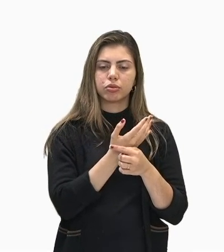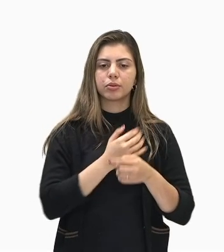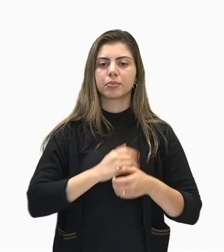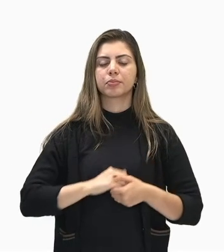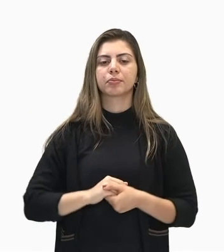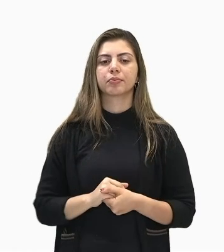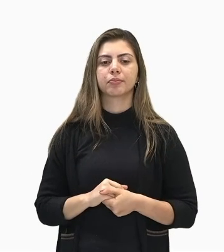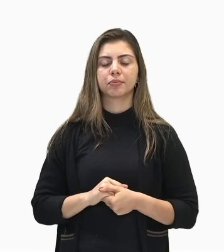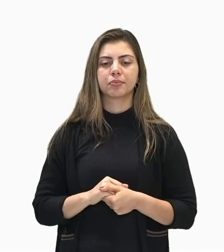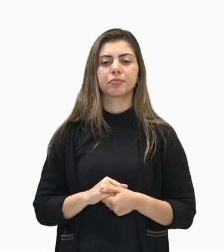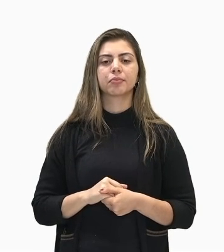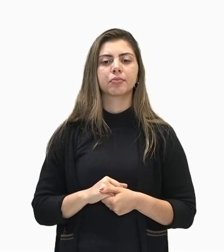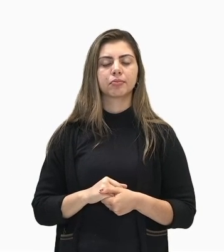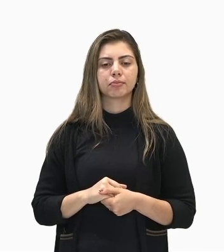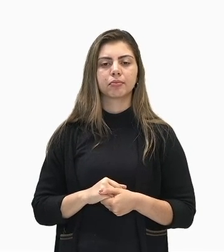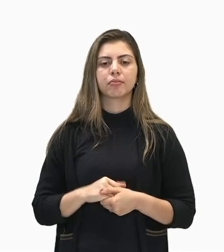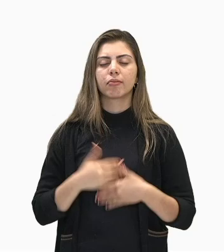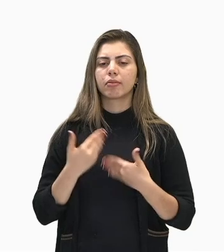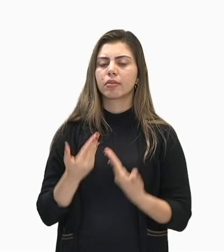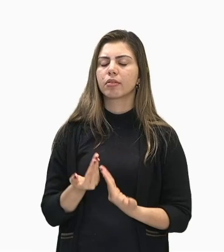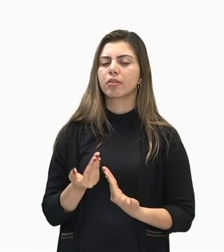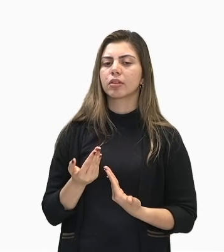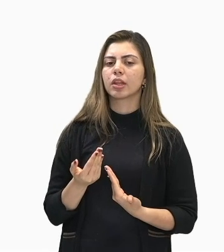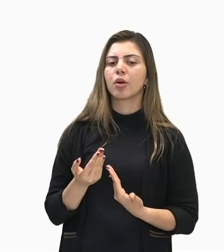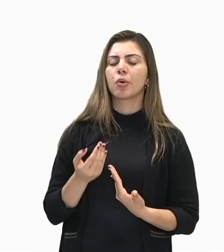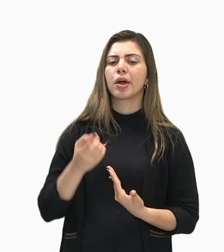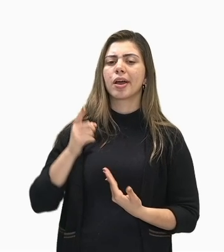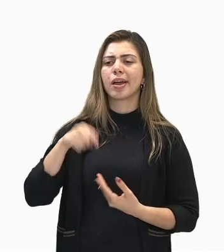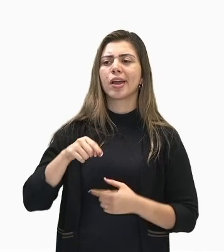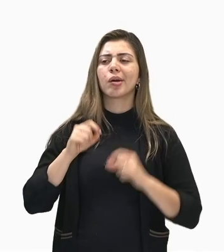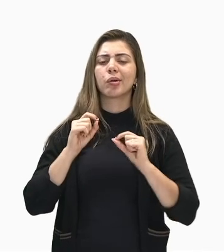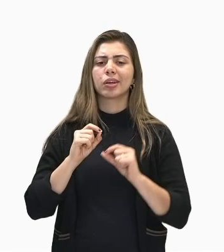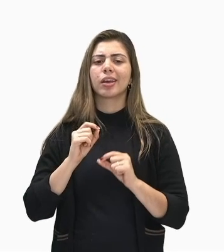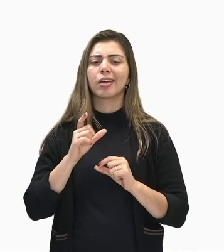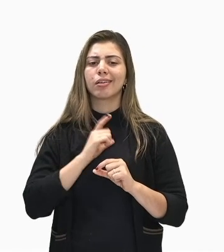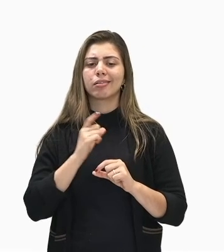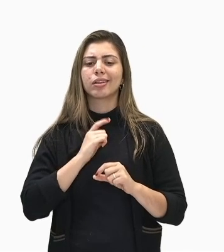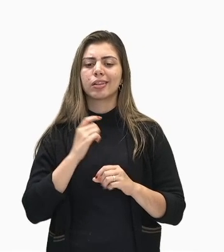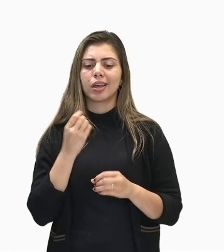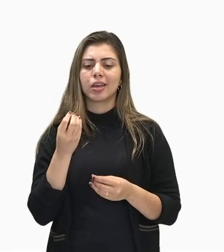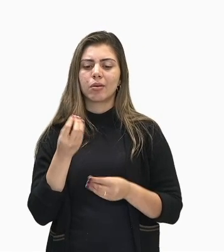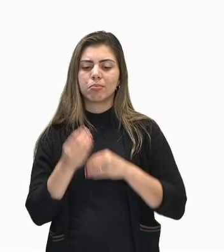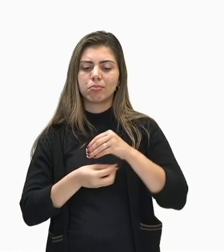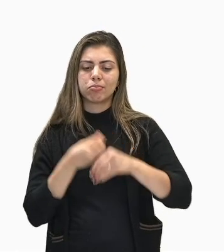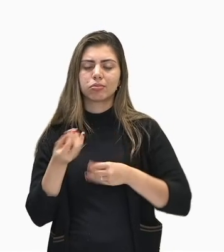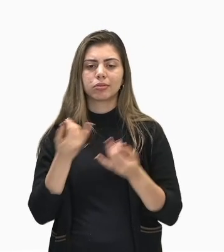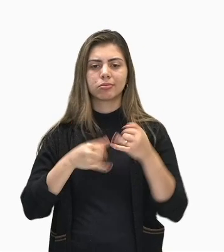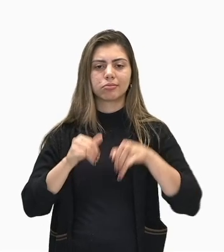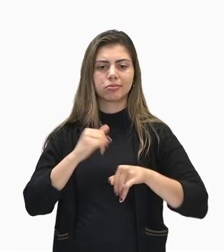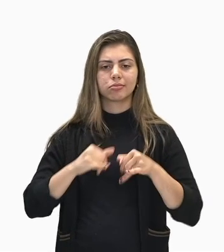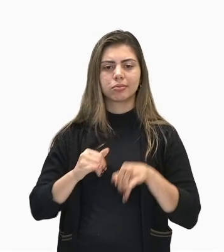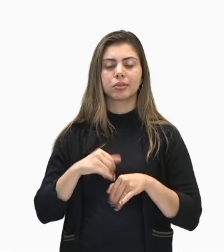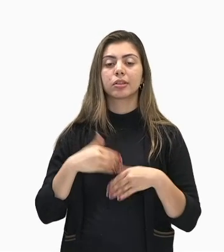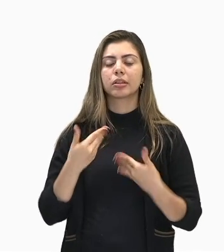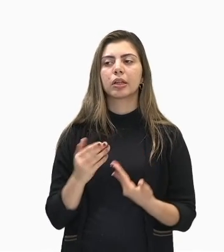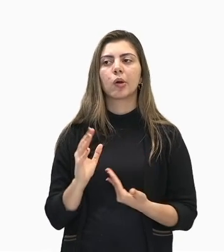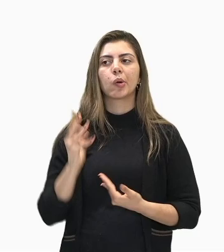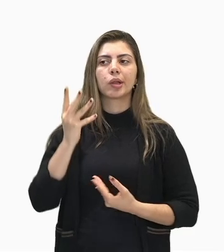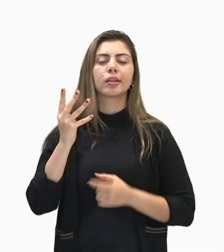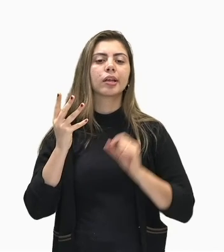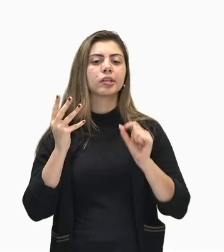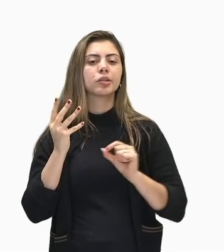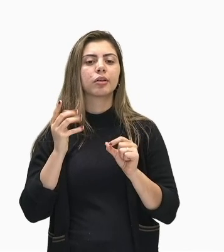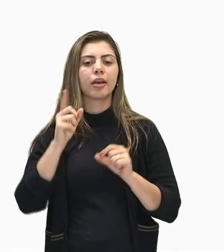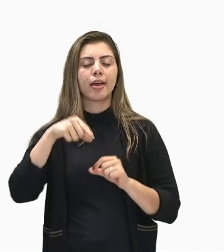Toda combustão é um processo químico e ocorre com a liberação